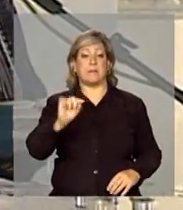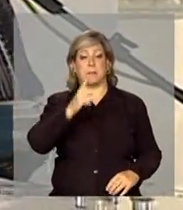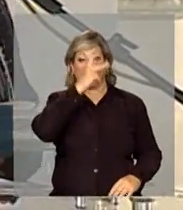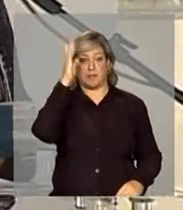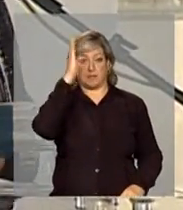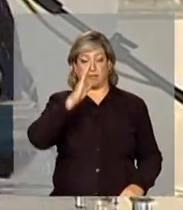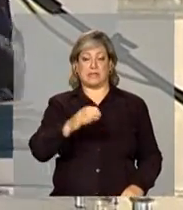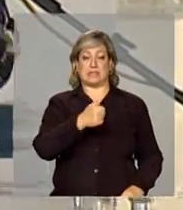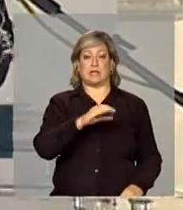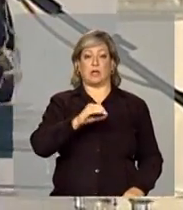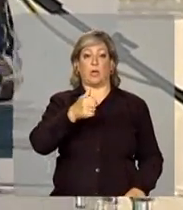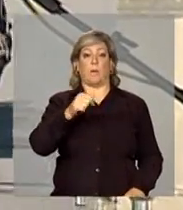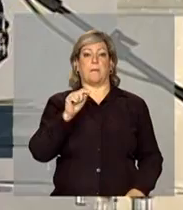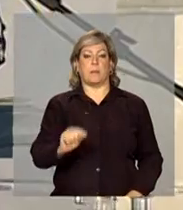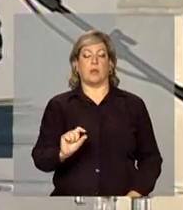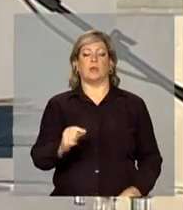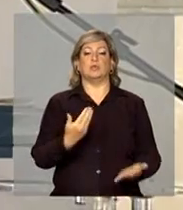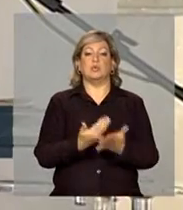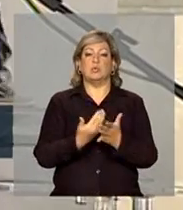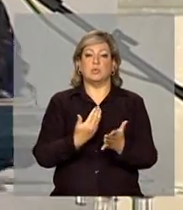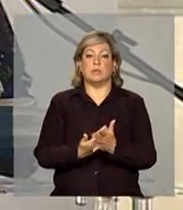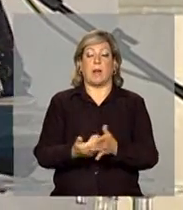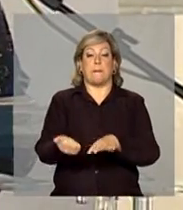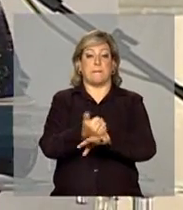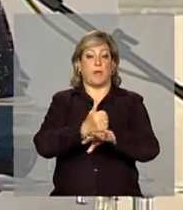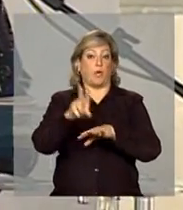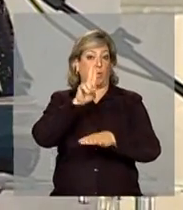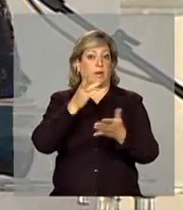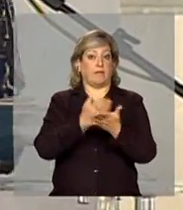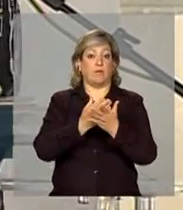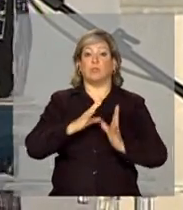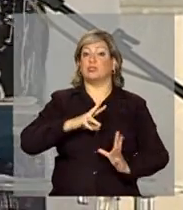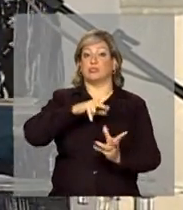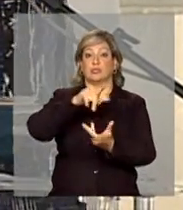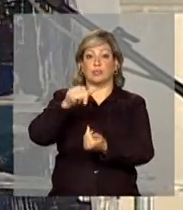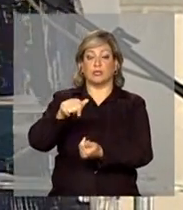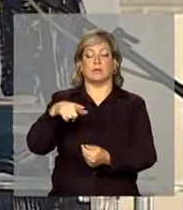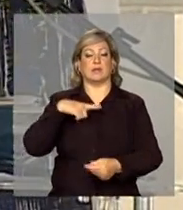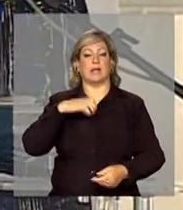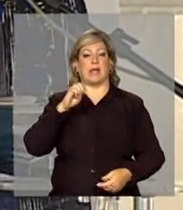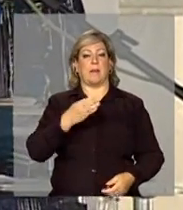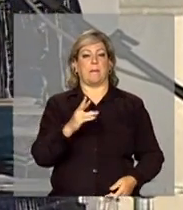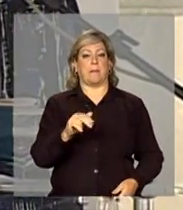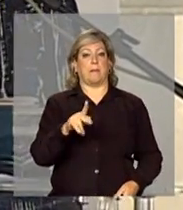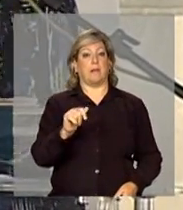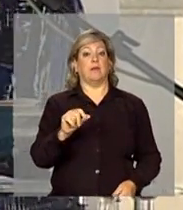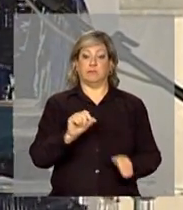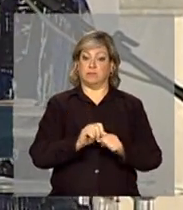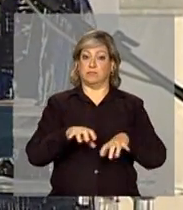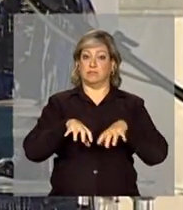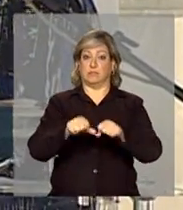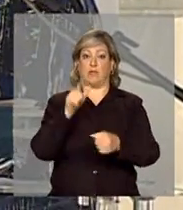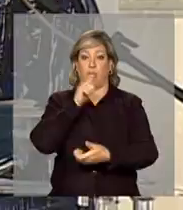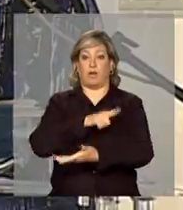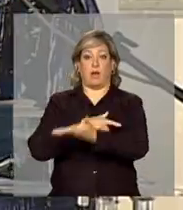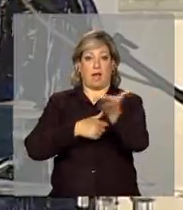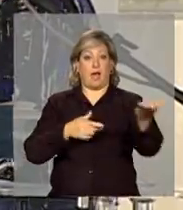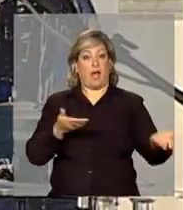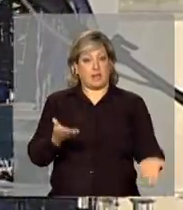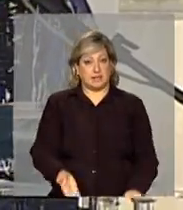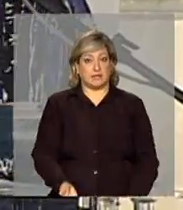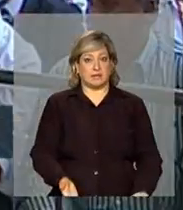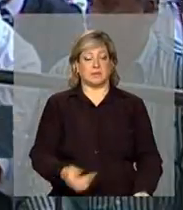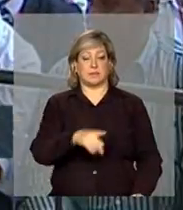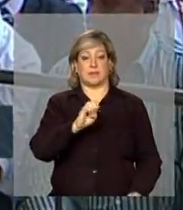brasileiros, 101 mil, estudar nas melhores universidades do mundo, porque a Embrapa foi formada assim. A Embrapa